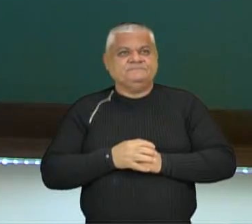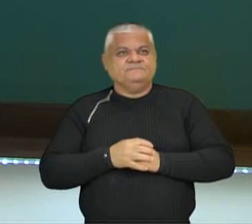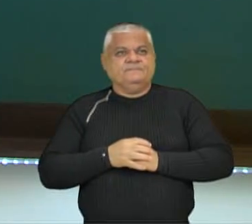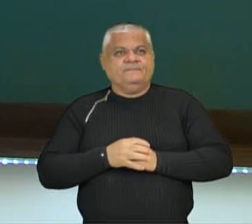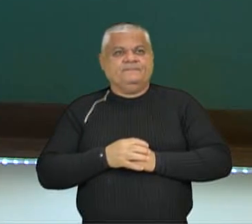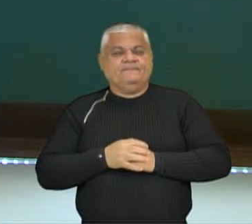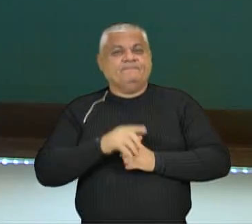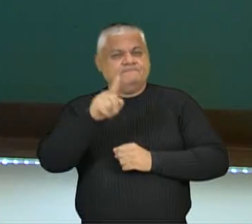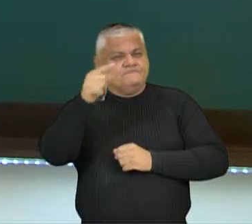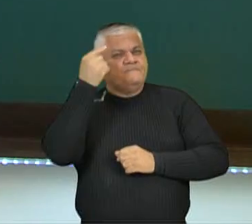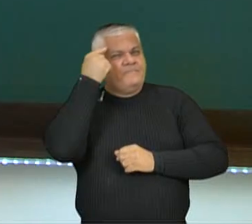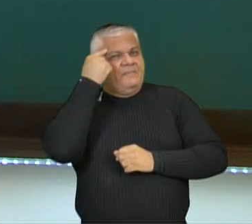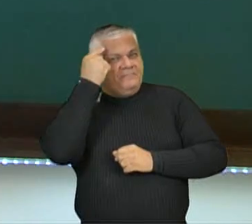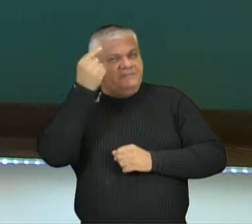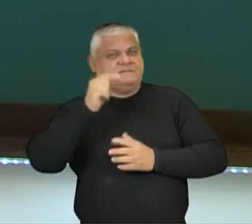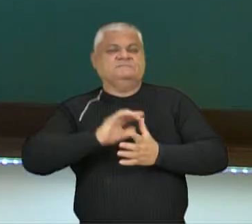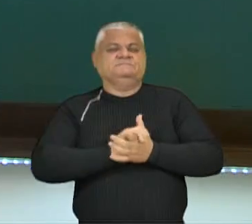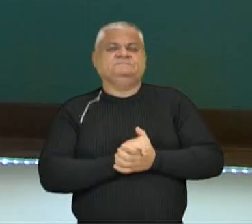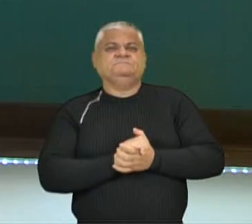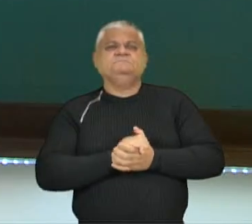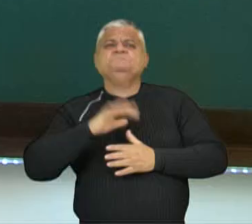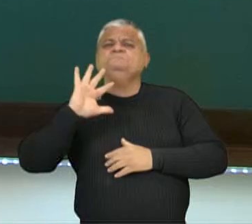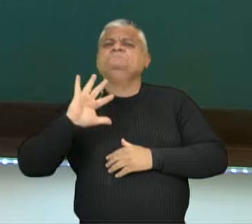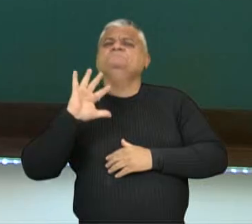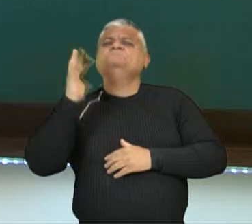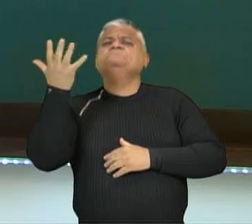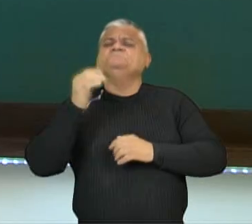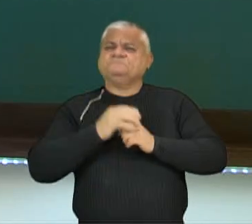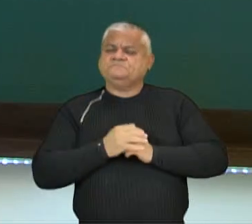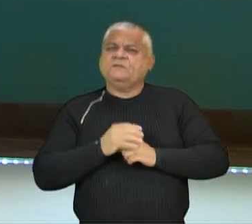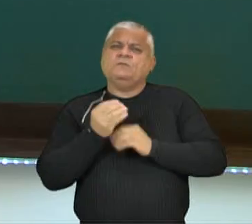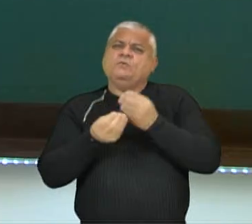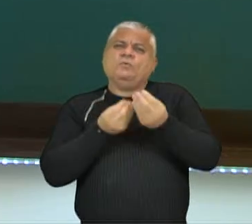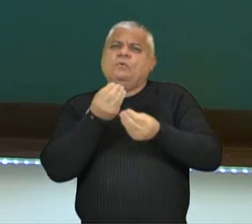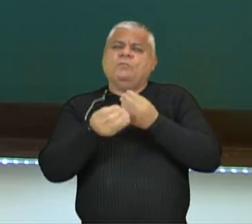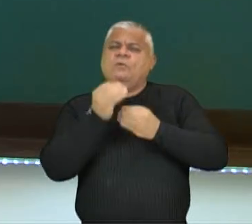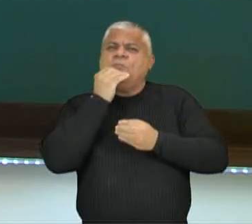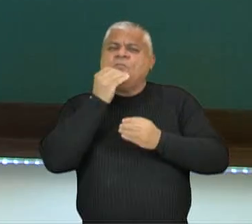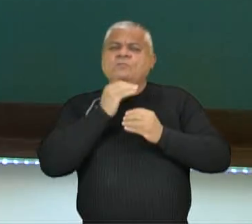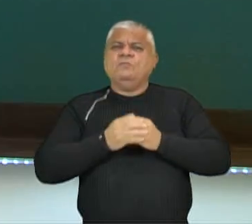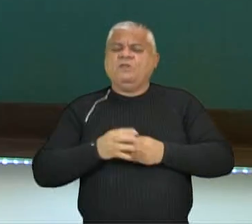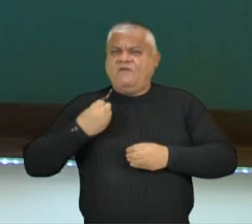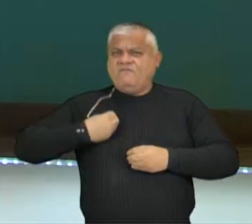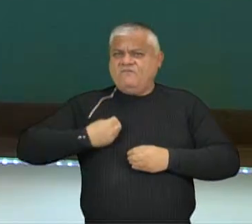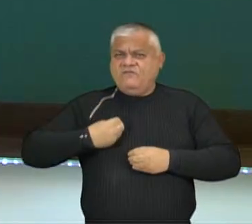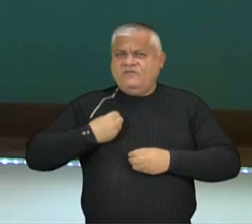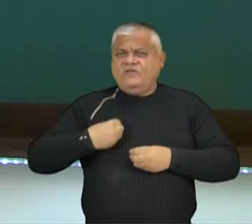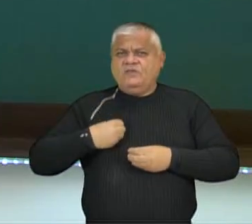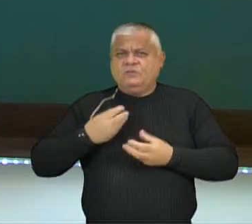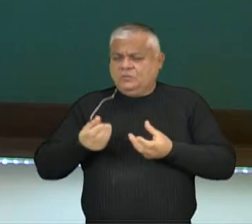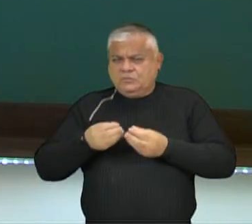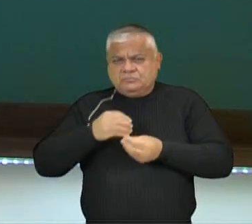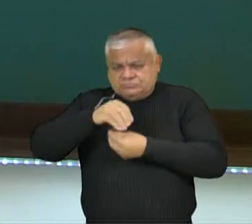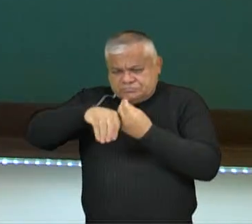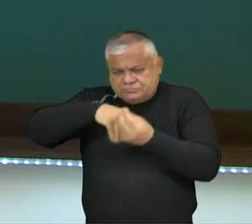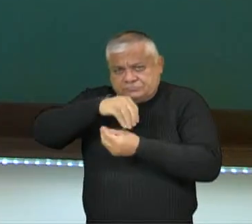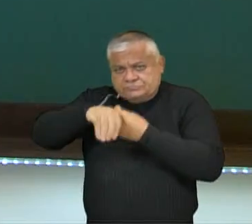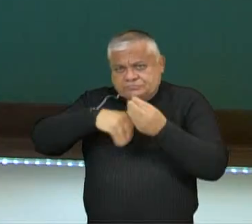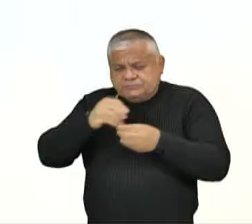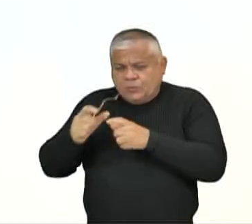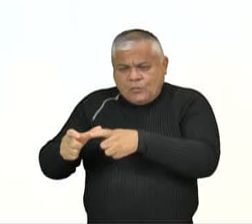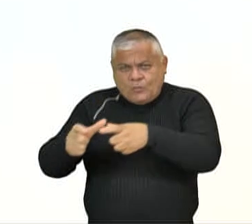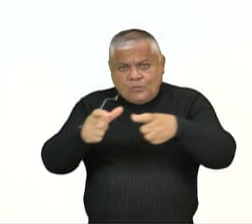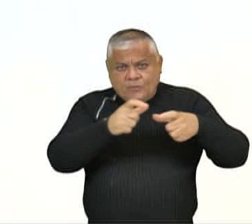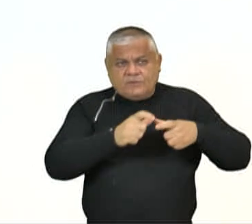nesse caso, vamos pensar comigo o que acontece ao longo da distribuição desses organismos vivos em diferentes